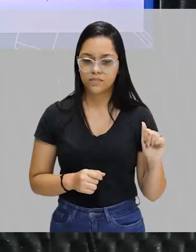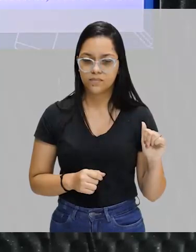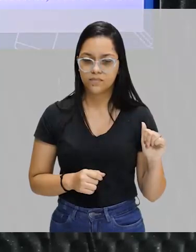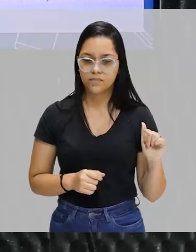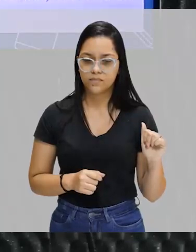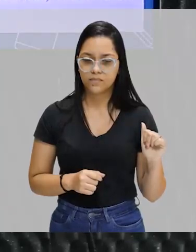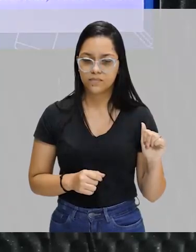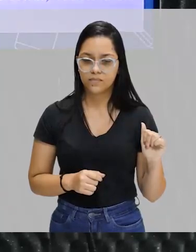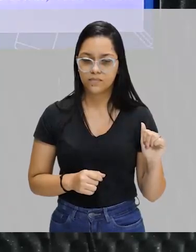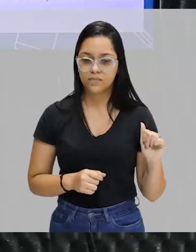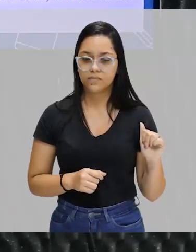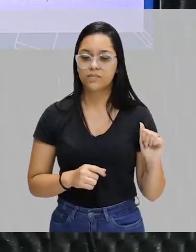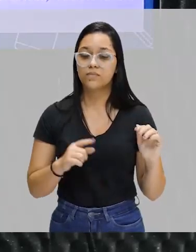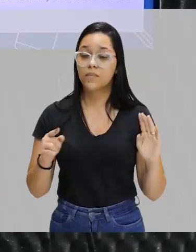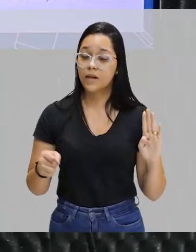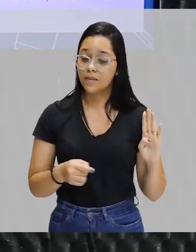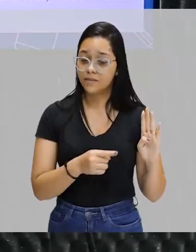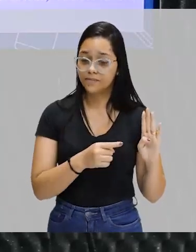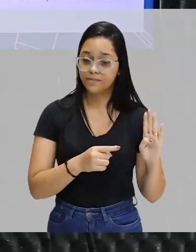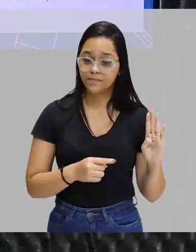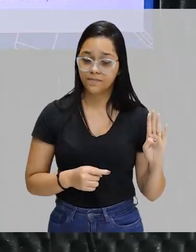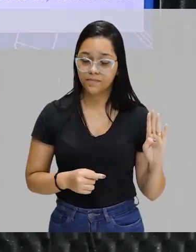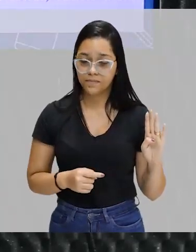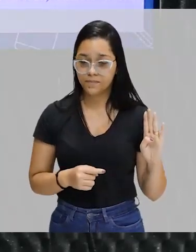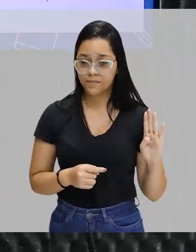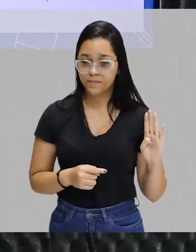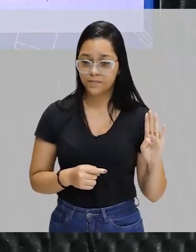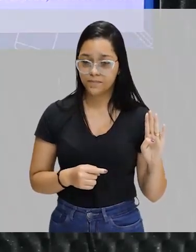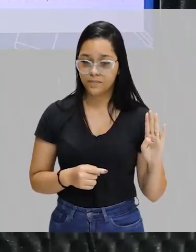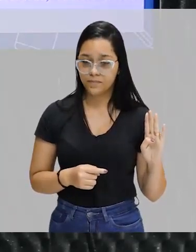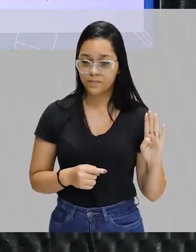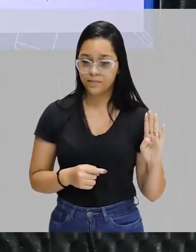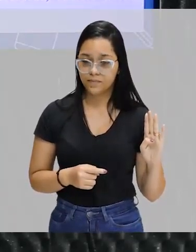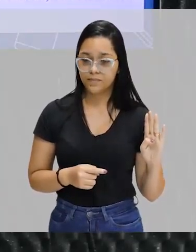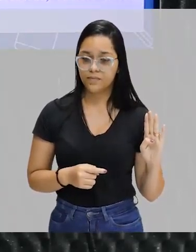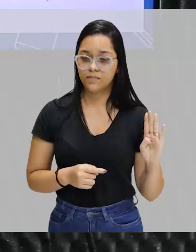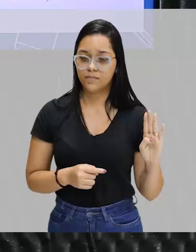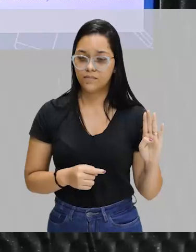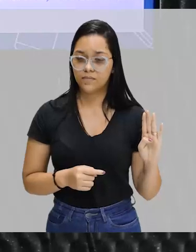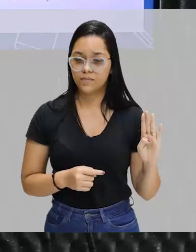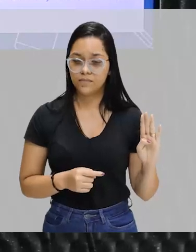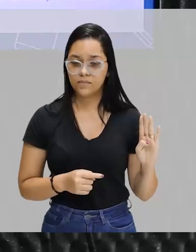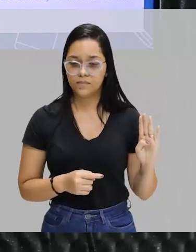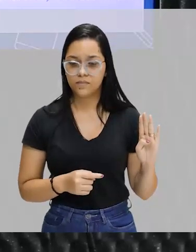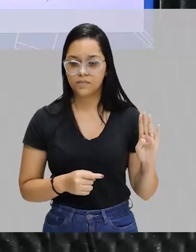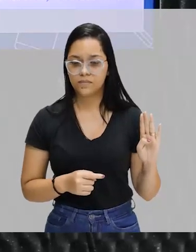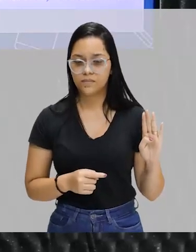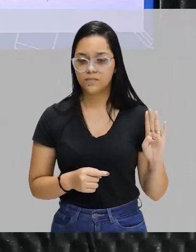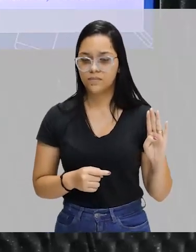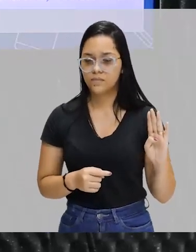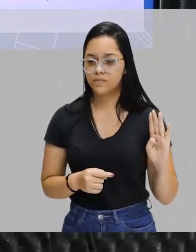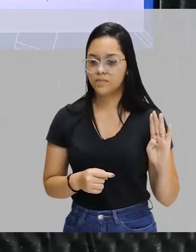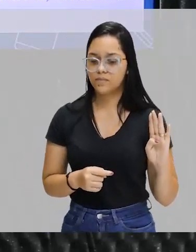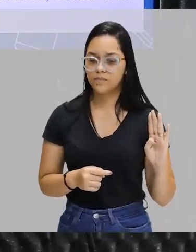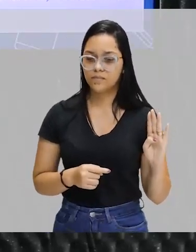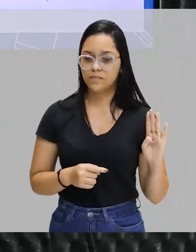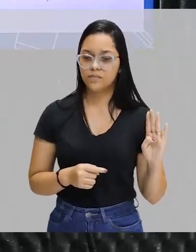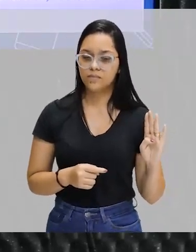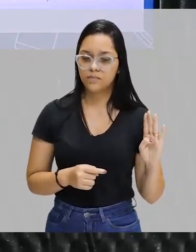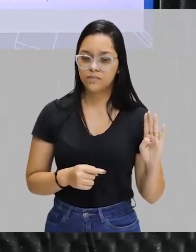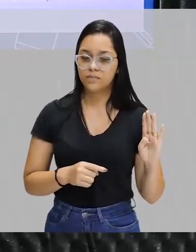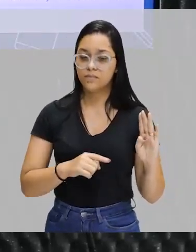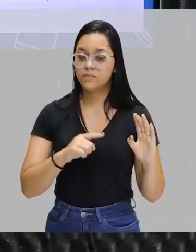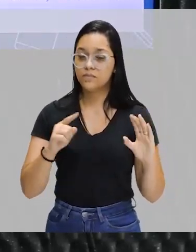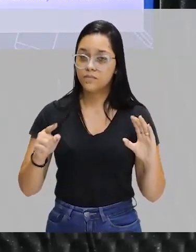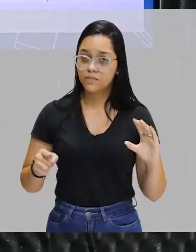está sentada. B, são homônimas. Porém, a personagem erra ao afirmar que a forma verbal não leva